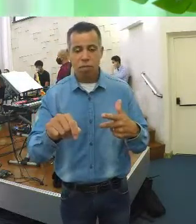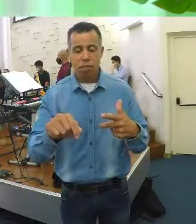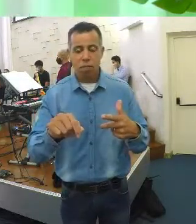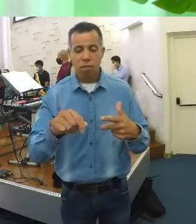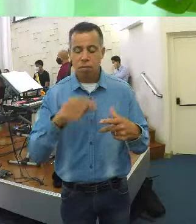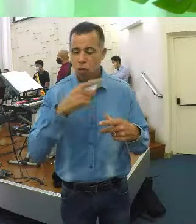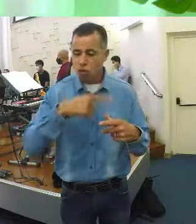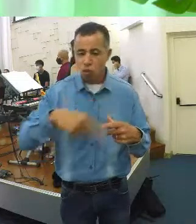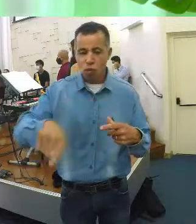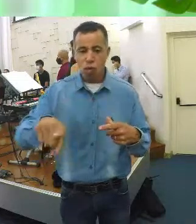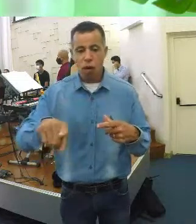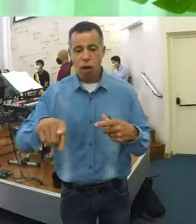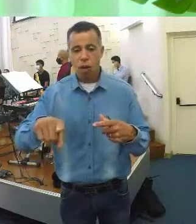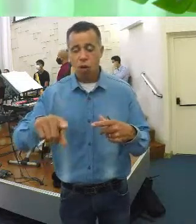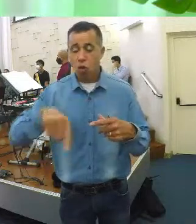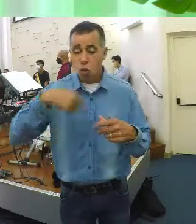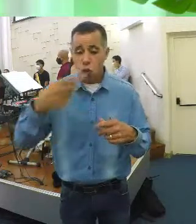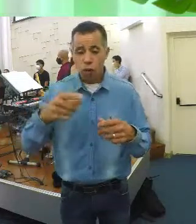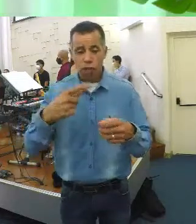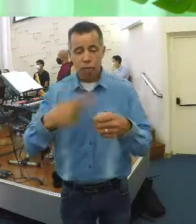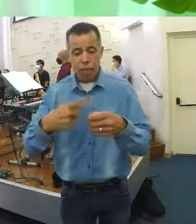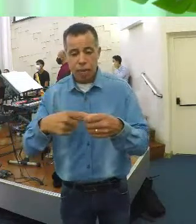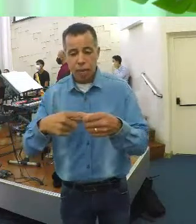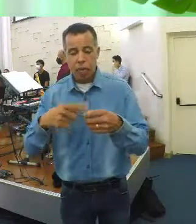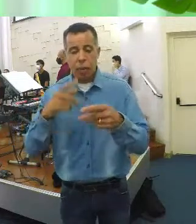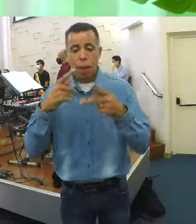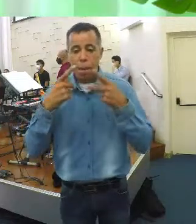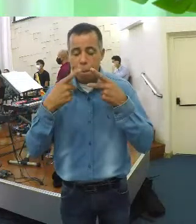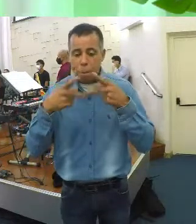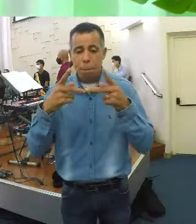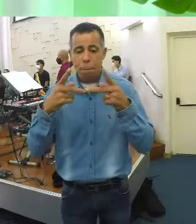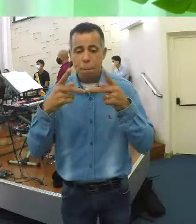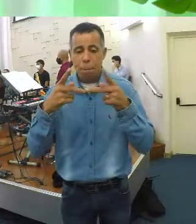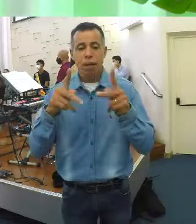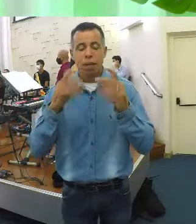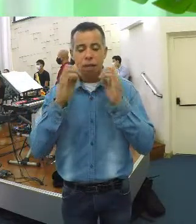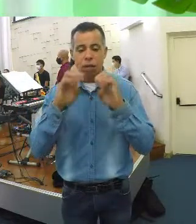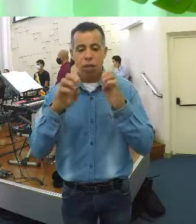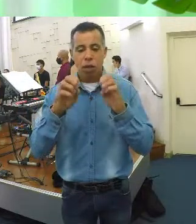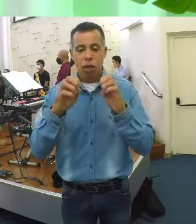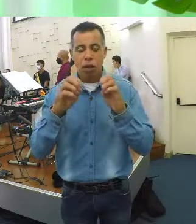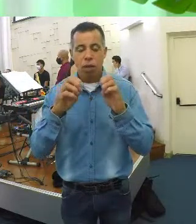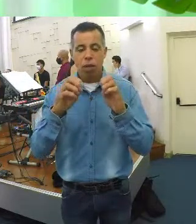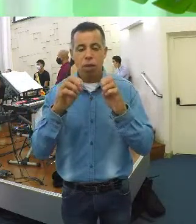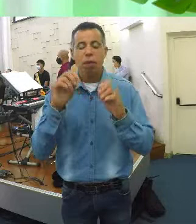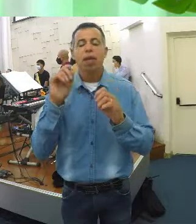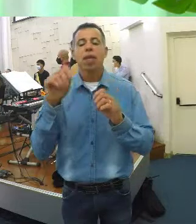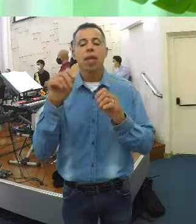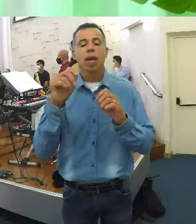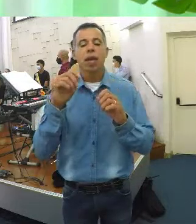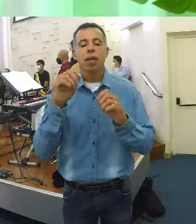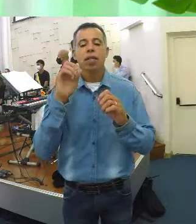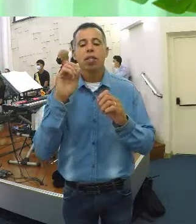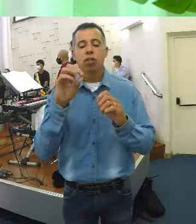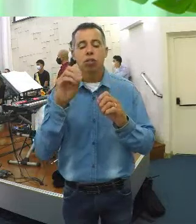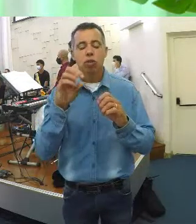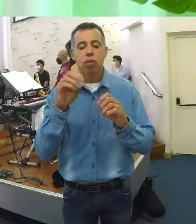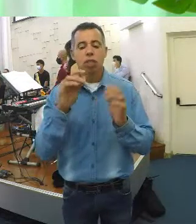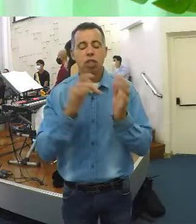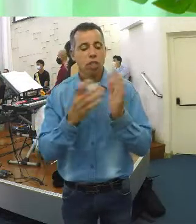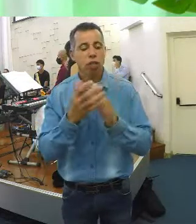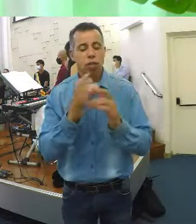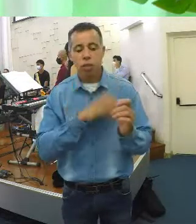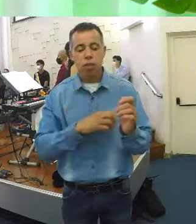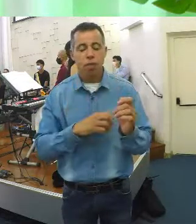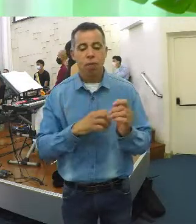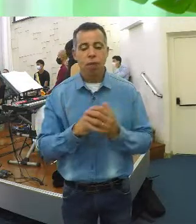vão a Icônio pregar o evangelho. Com quem eles aprenderam isso? Jesus Cristo. Vejam Lucas, capítulo 9, verso